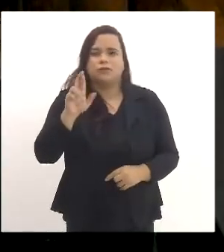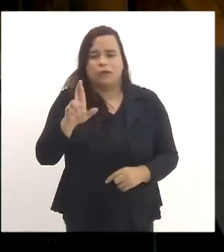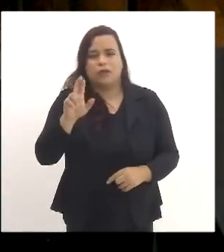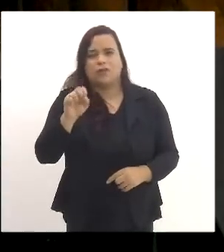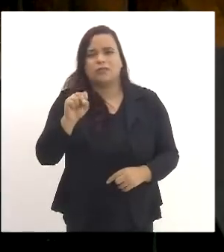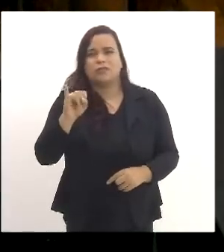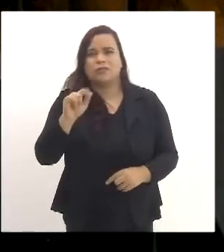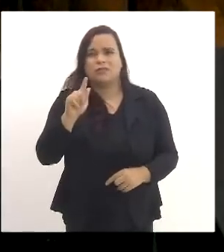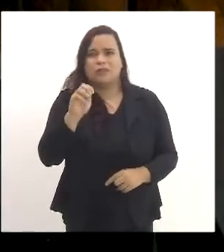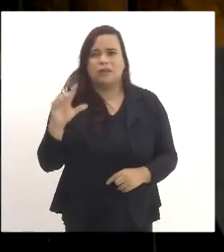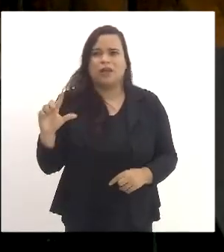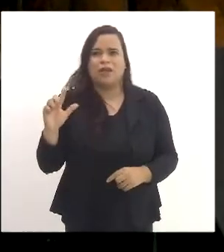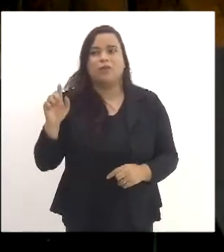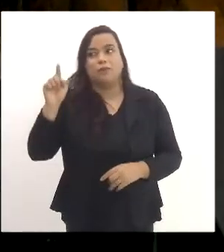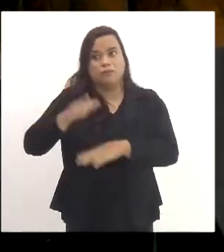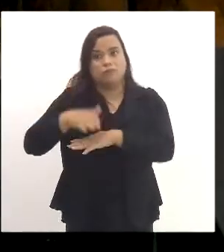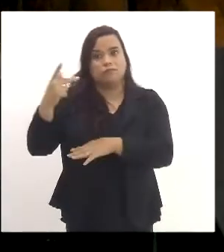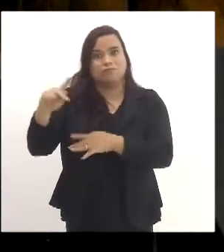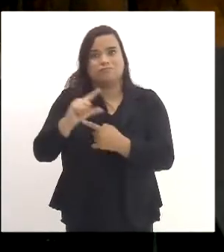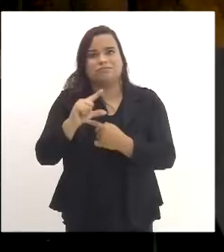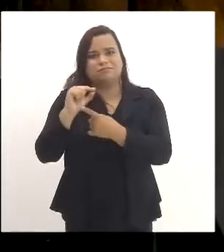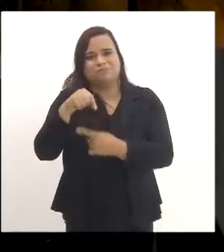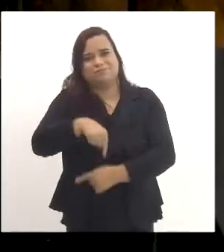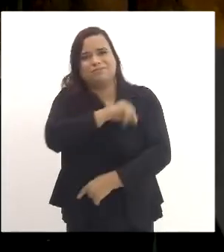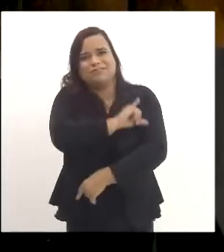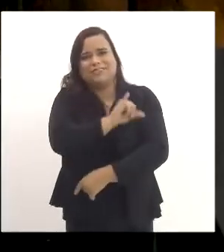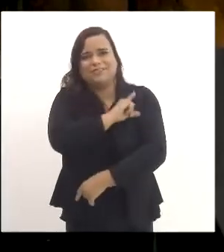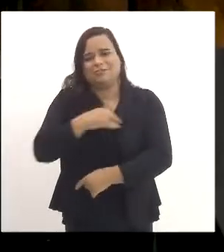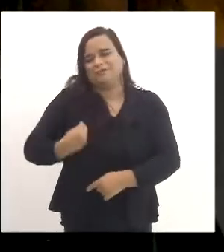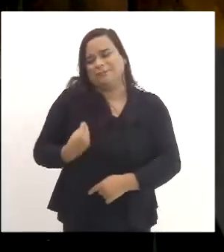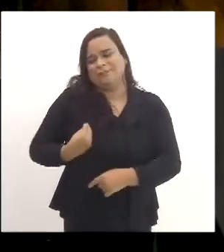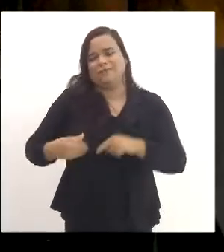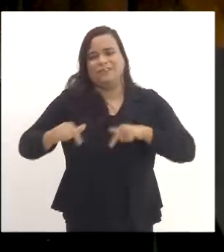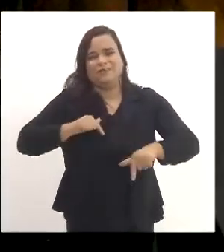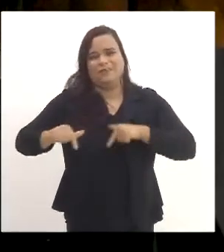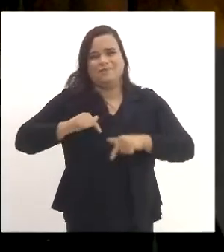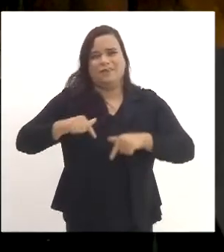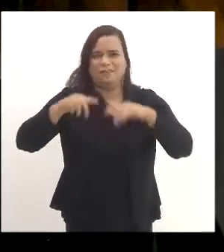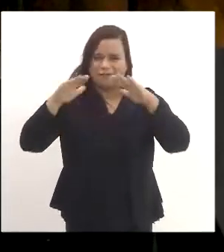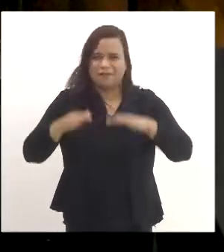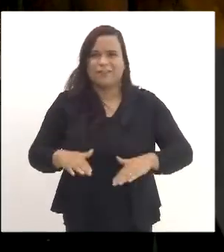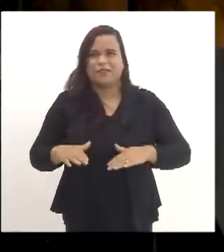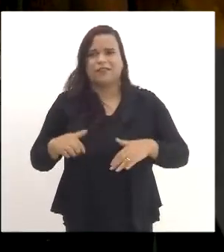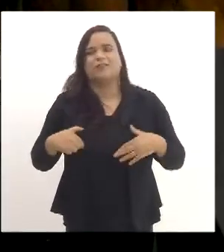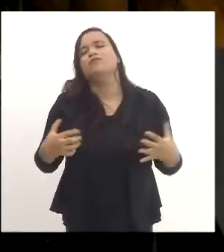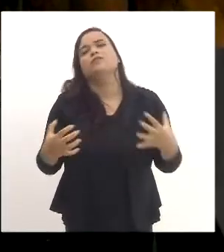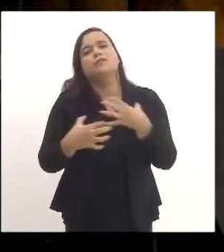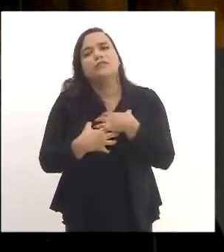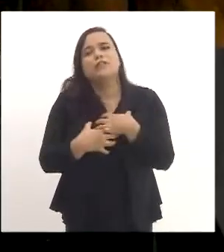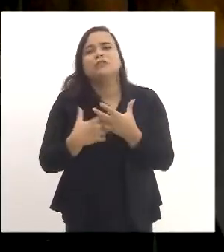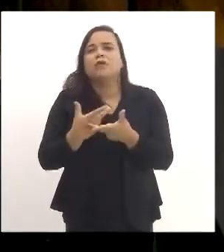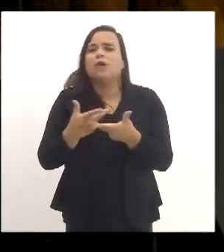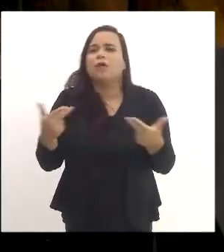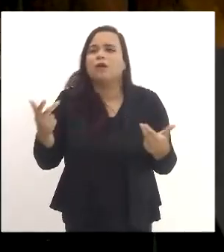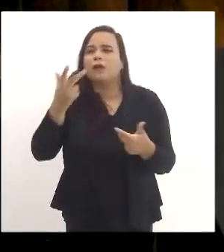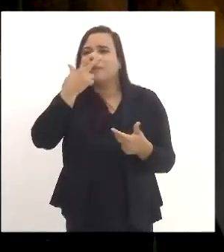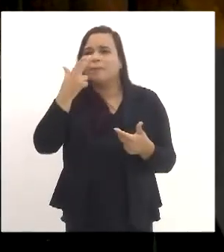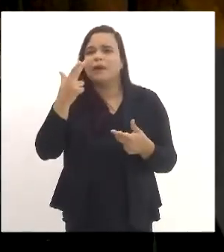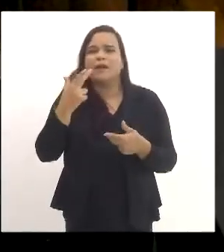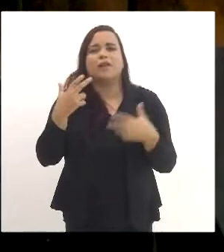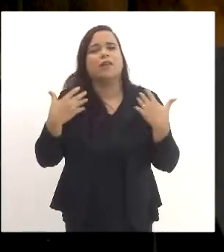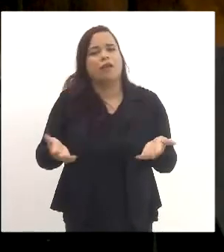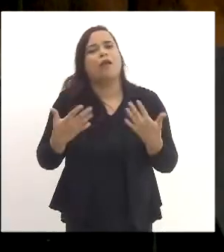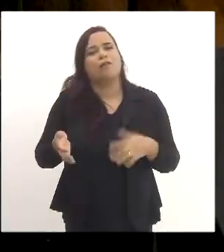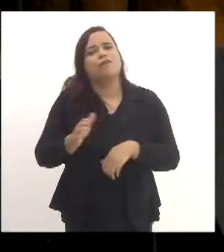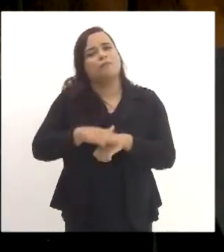a escolher o Rio de Janeiro para viver e trabalhar, sinto aqui que todas as coisas parecem mais leves